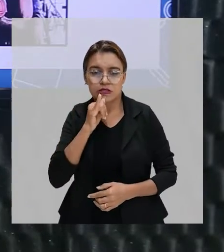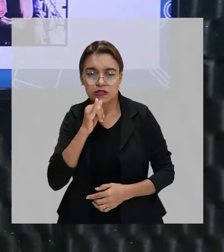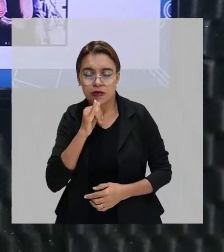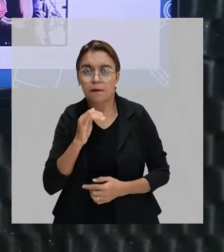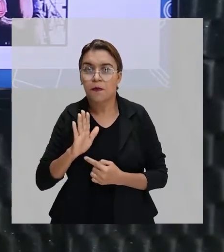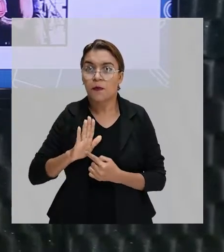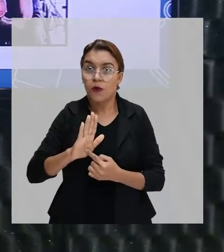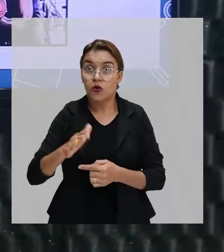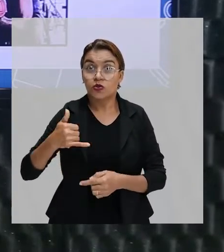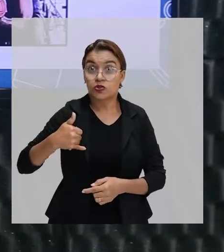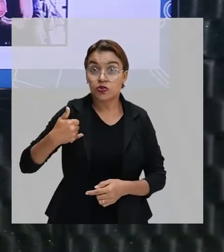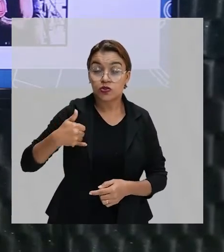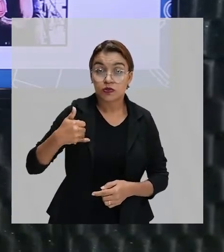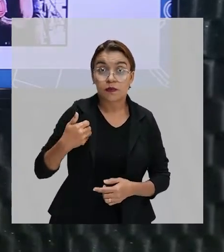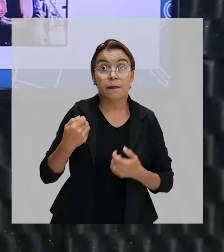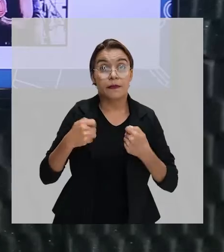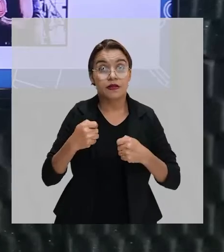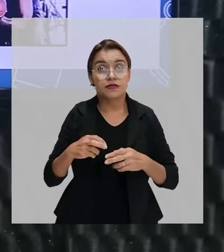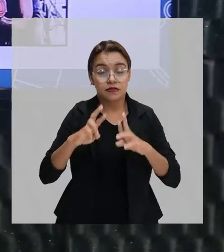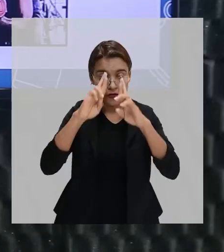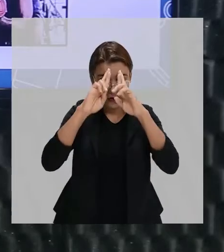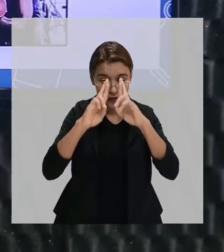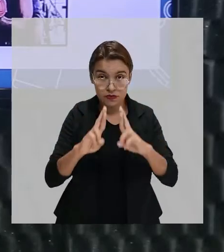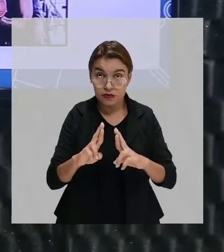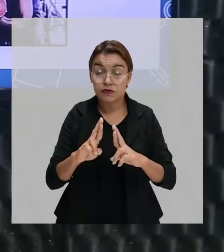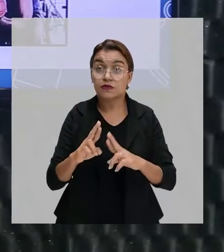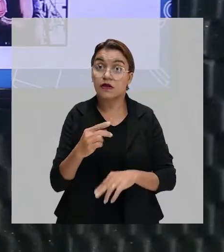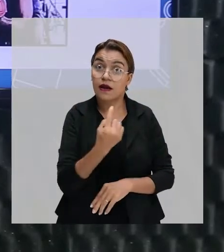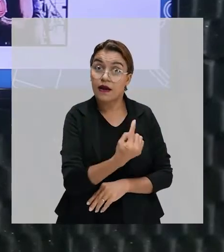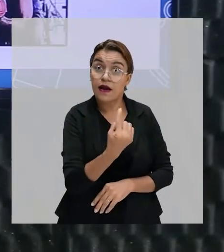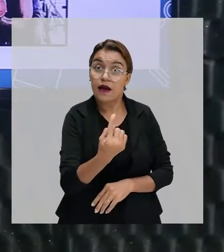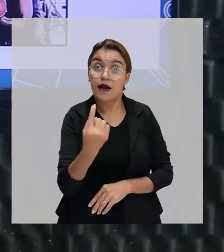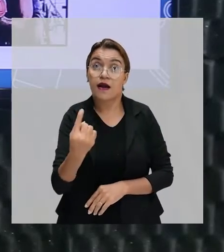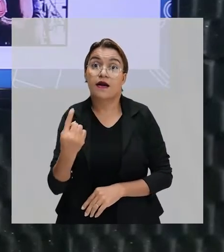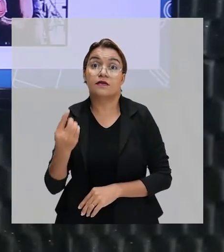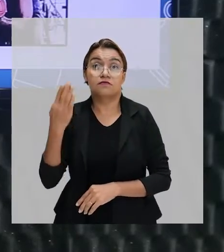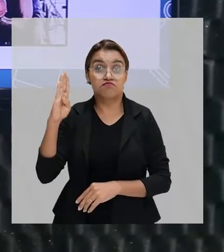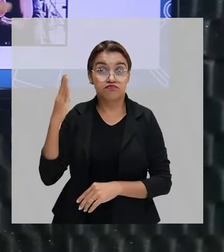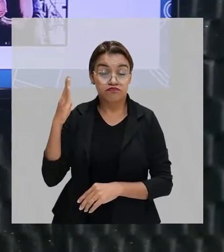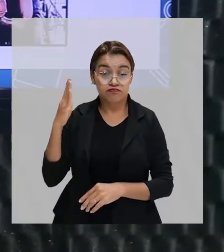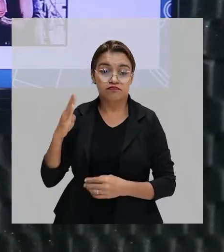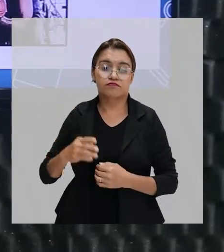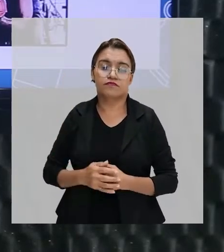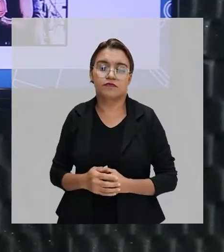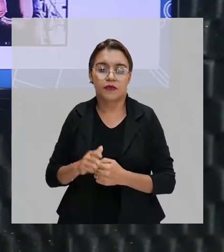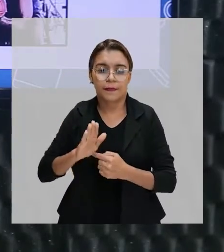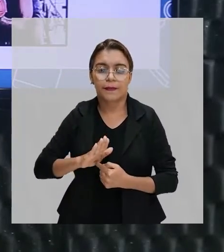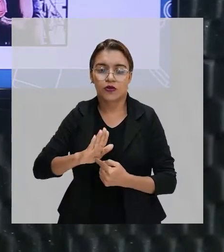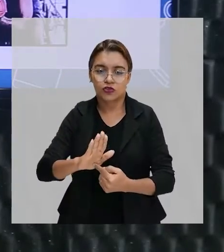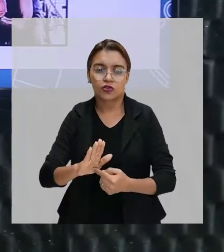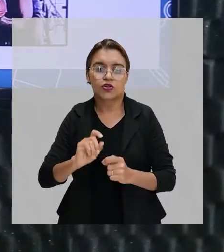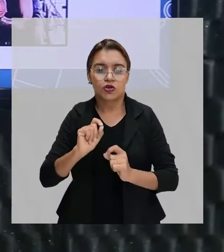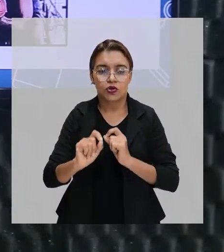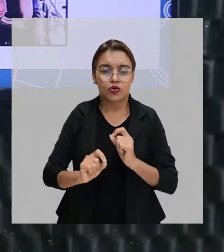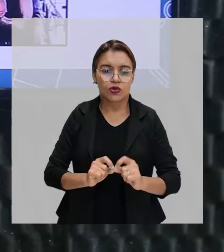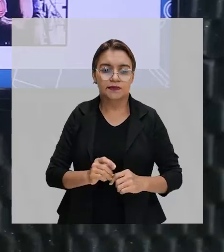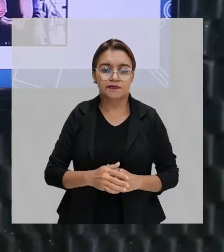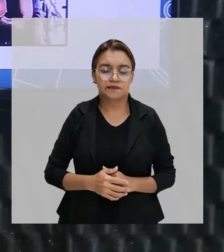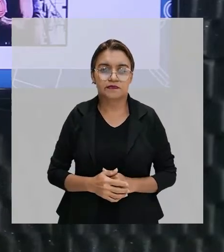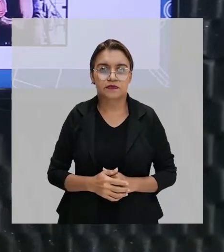etárias deve ser respeitada a individualidade biológica eu tô trazendo esse aqui só a título de